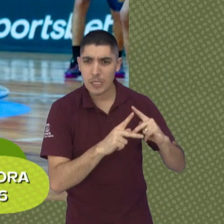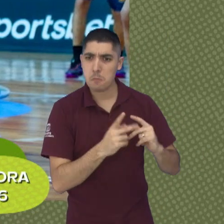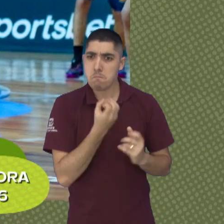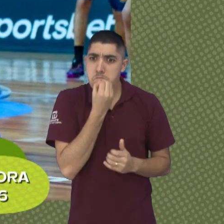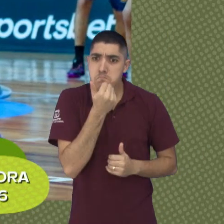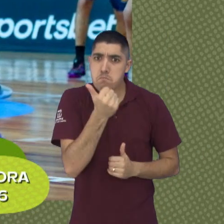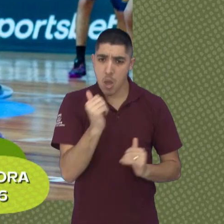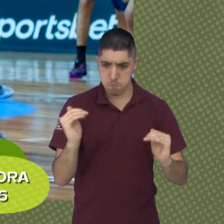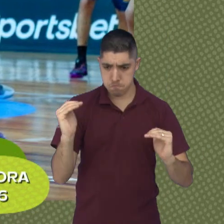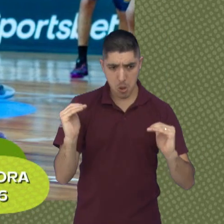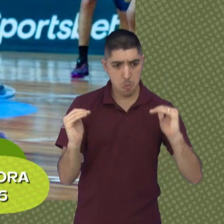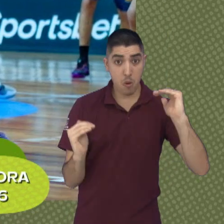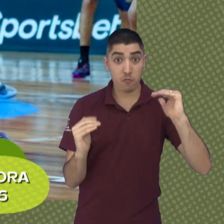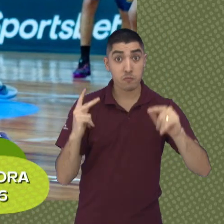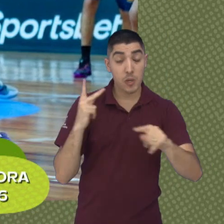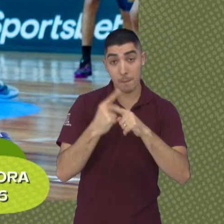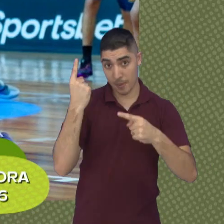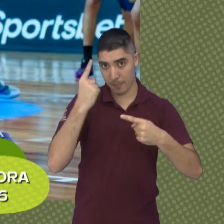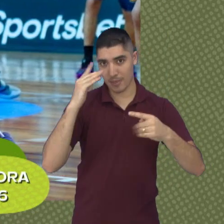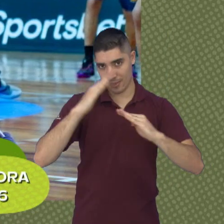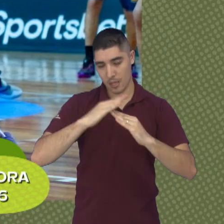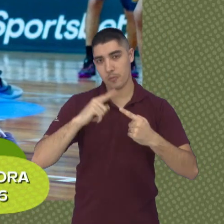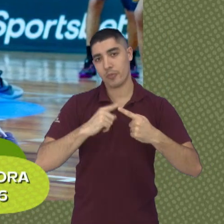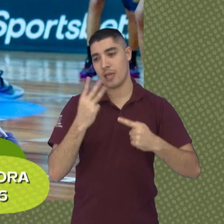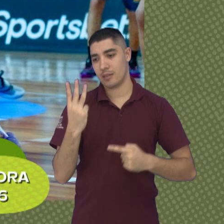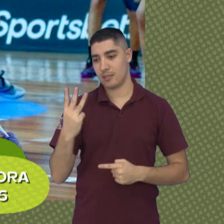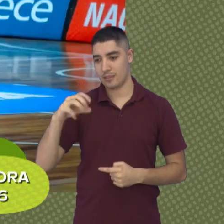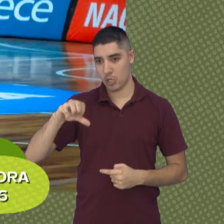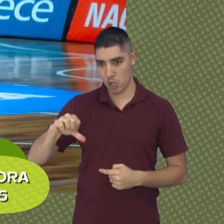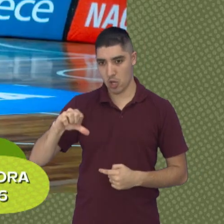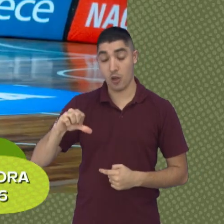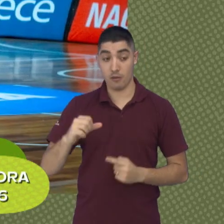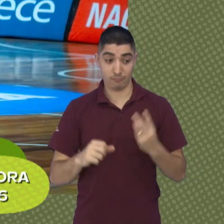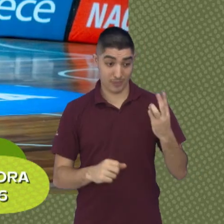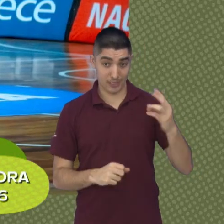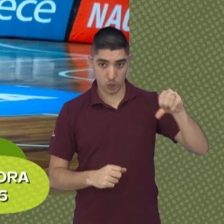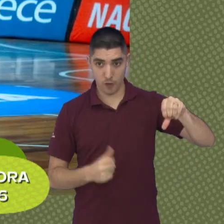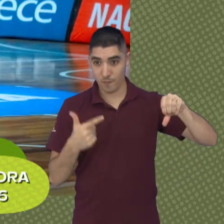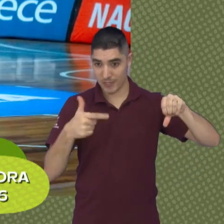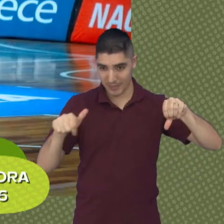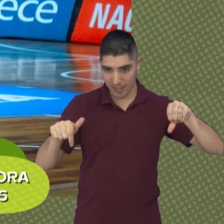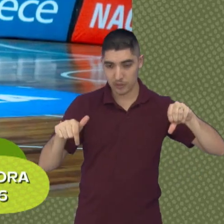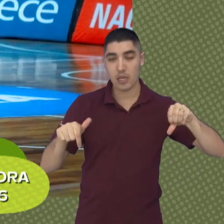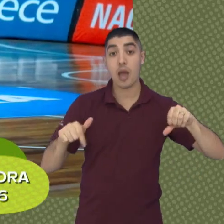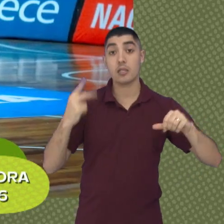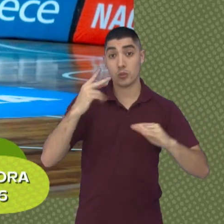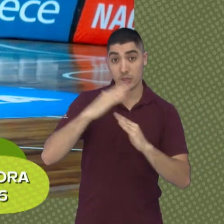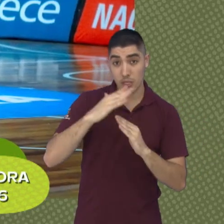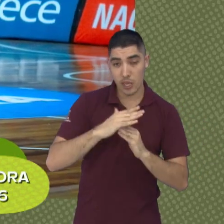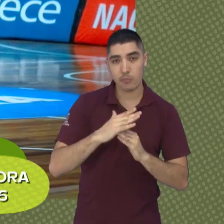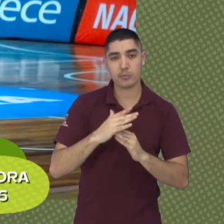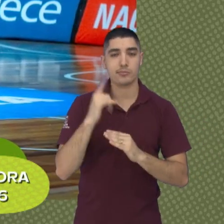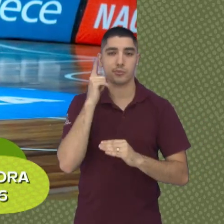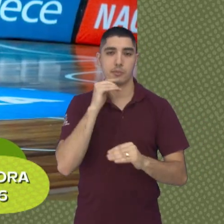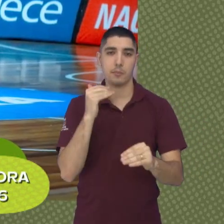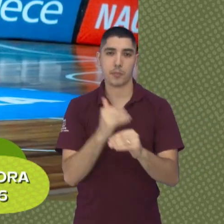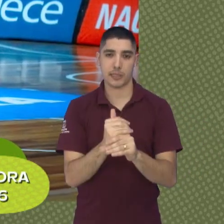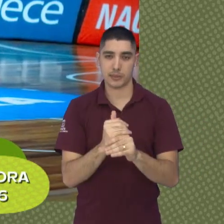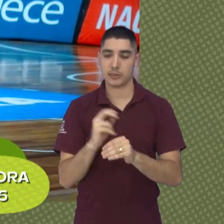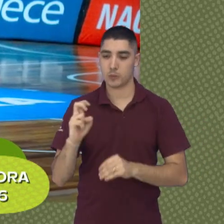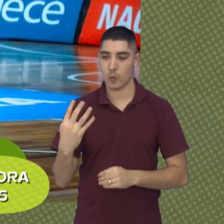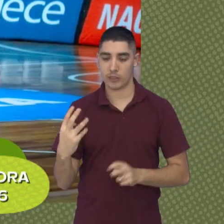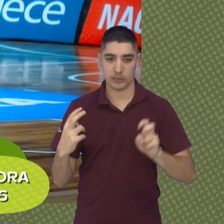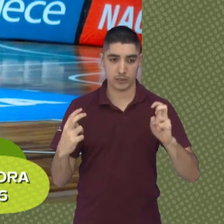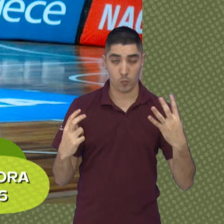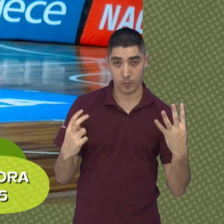começou bem a partida, venceu o primeiro tempo por 39-27, só que no segundo caiu de produção, cedeu o empate. E depois de